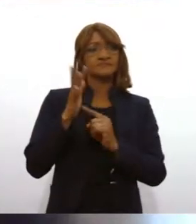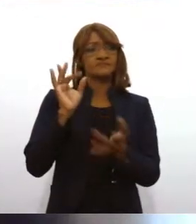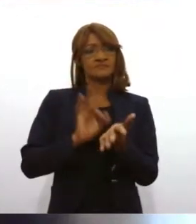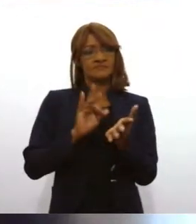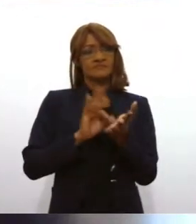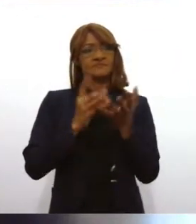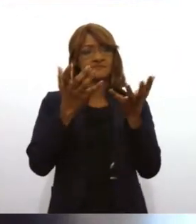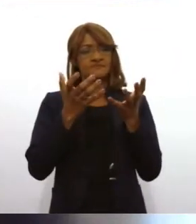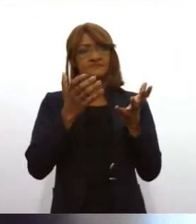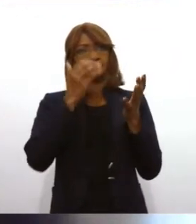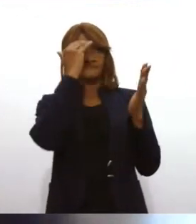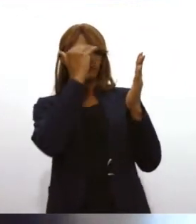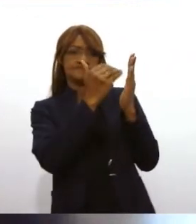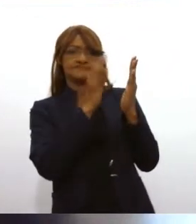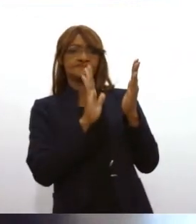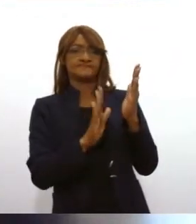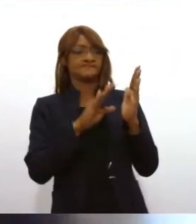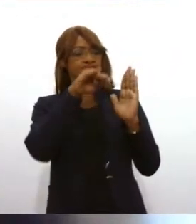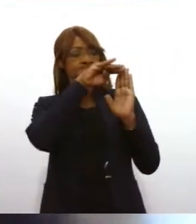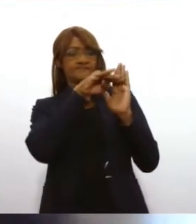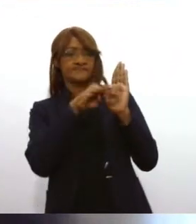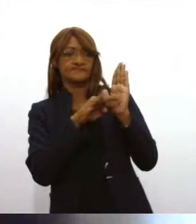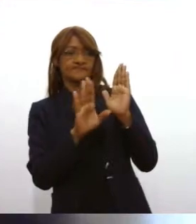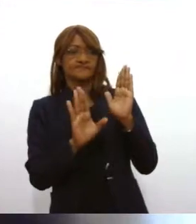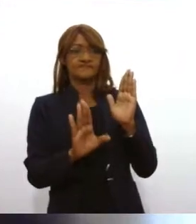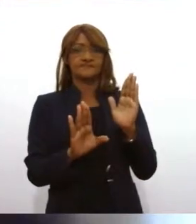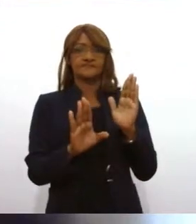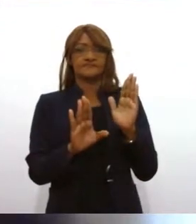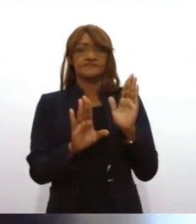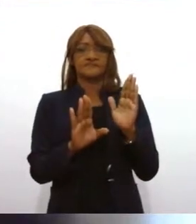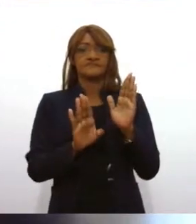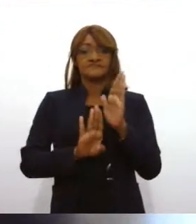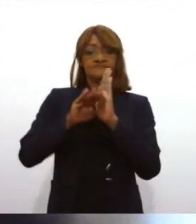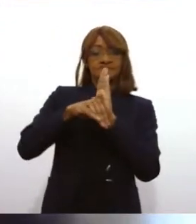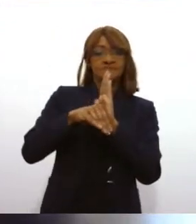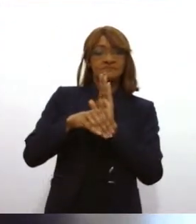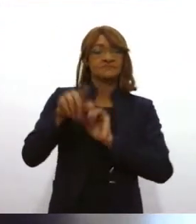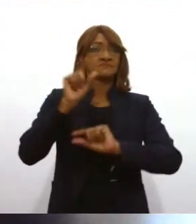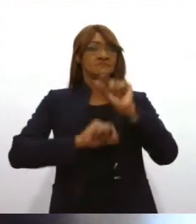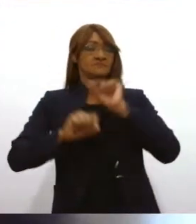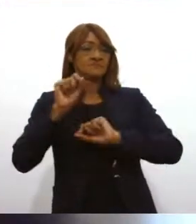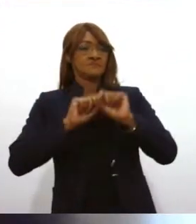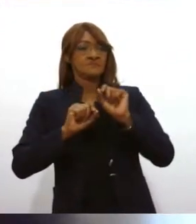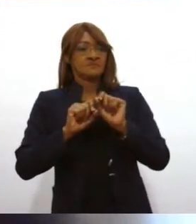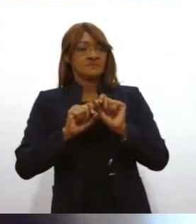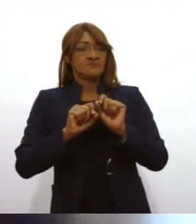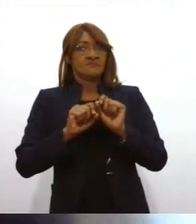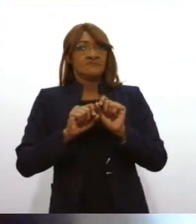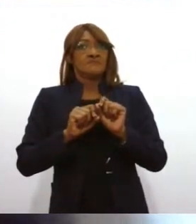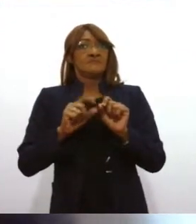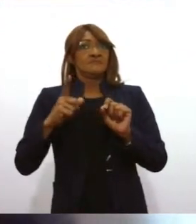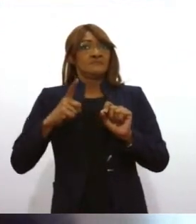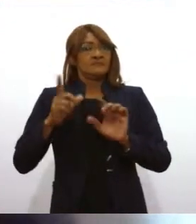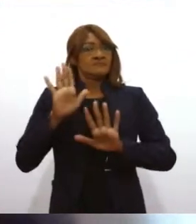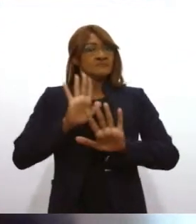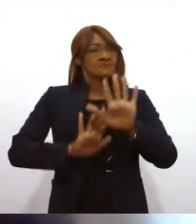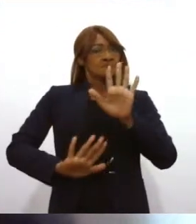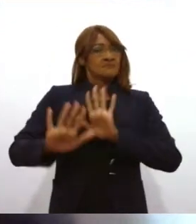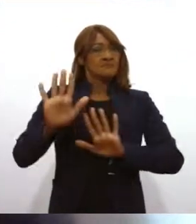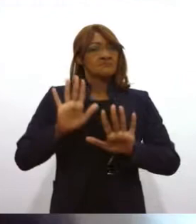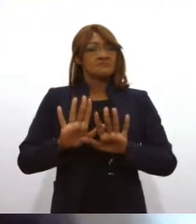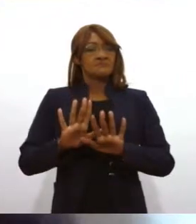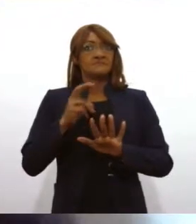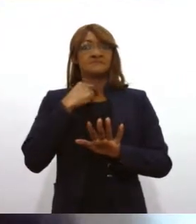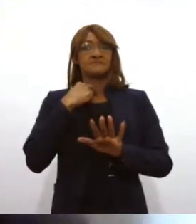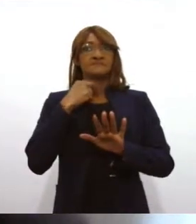seguir os pleitos, desde que as taxas permanecessem baixas, é que ele está tendo muita cautela para que não se abra tudo de